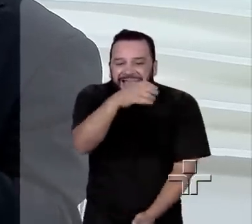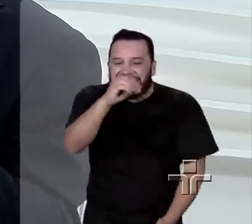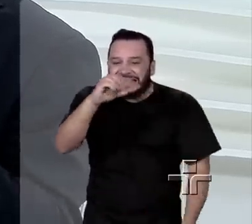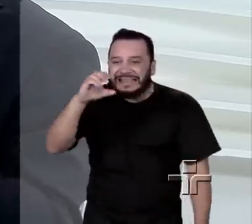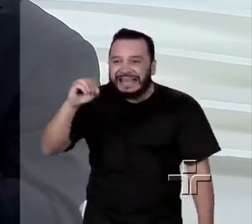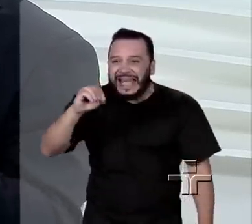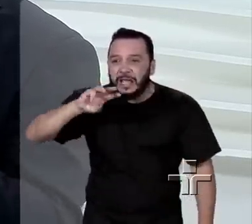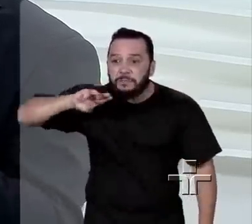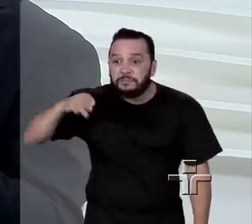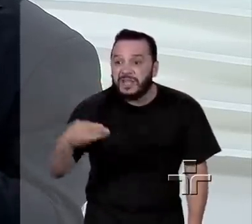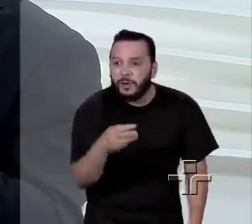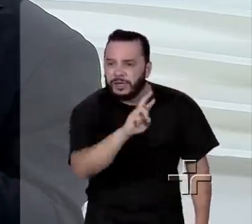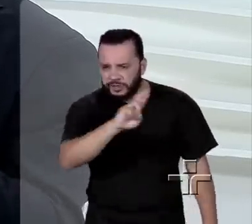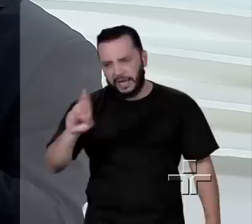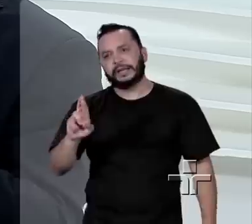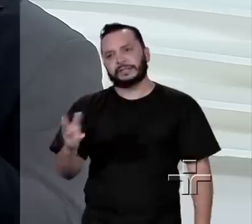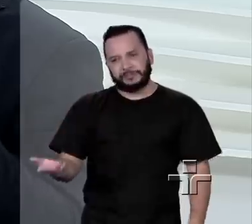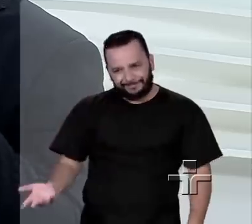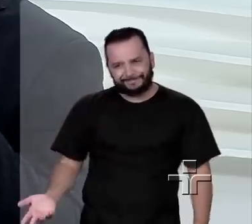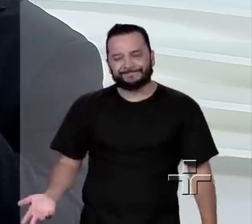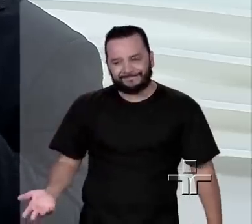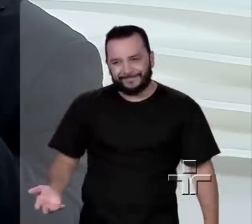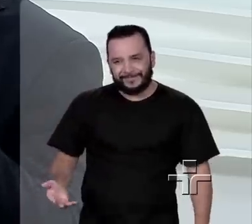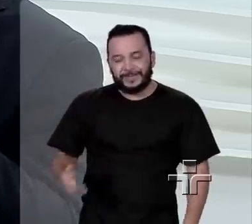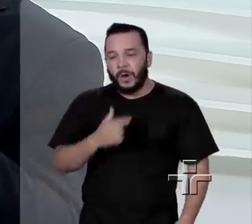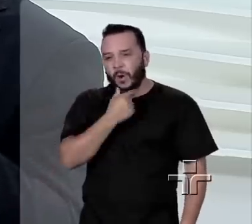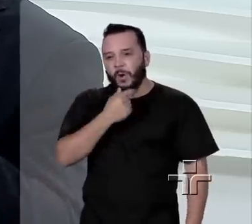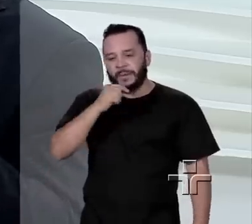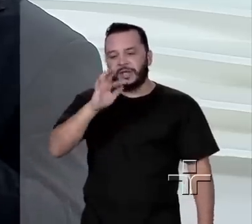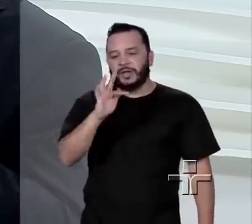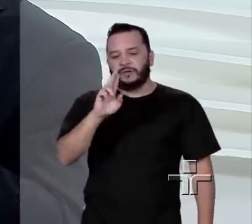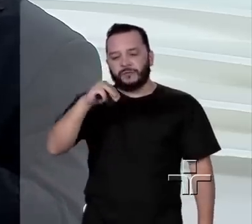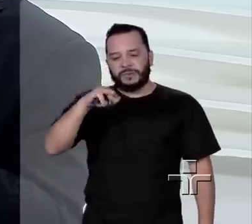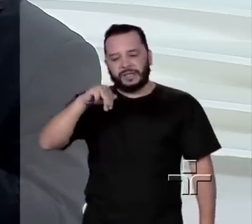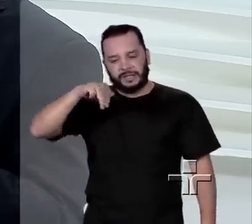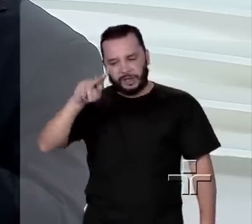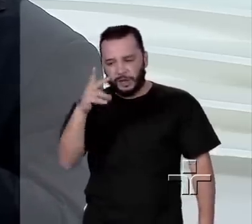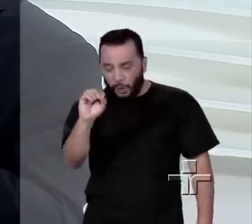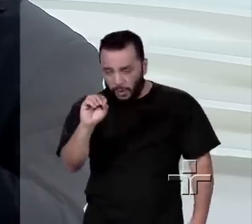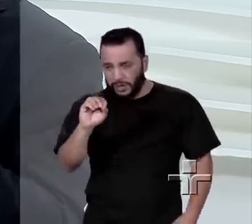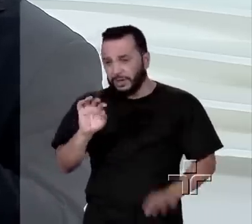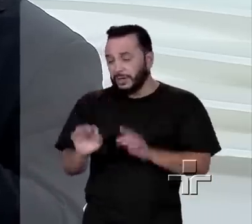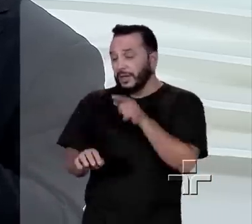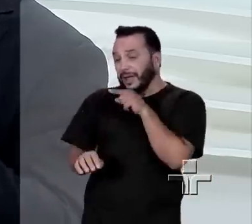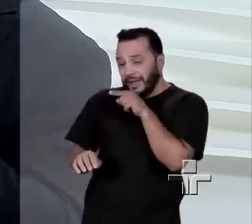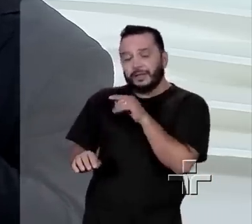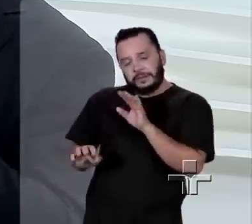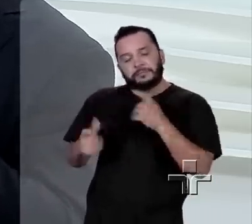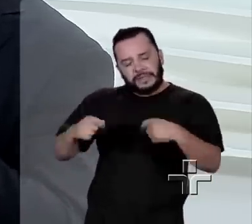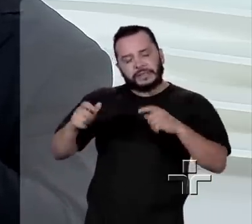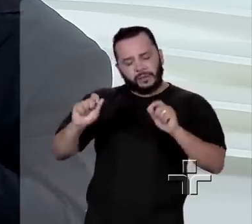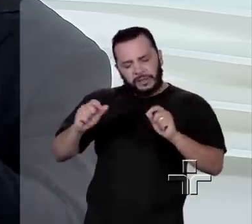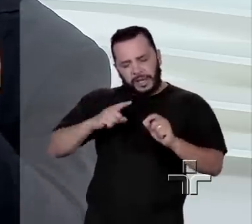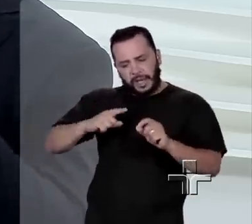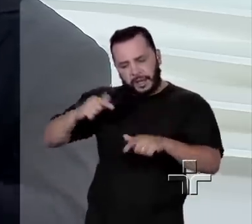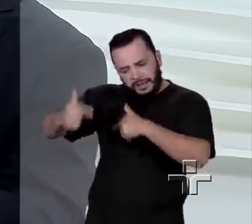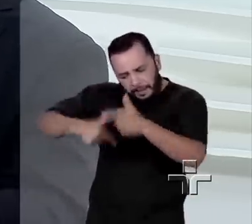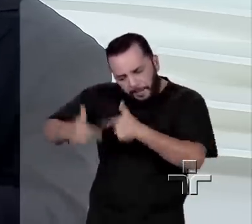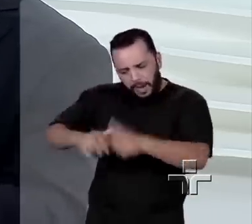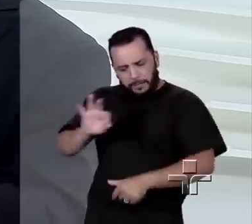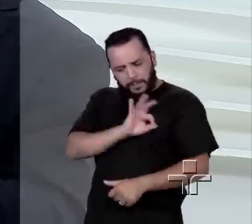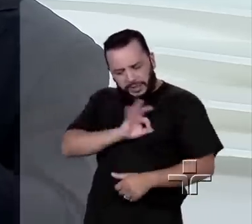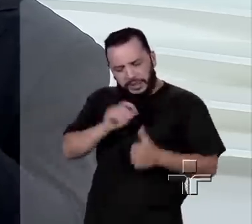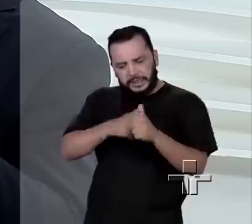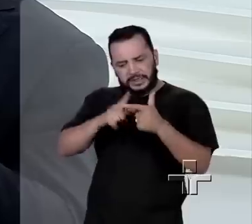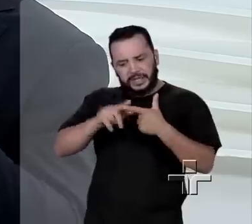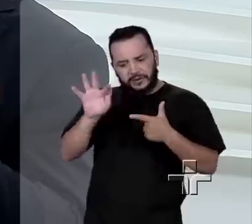de um trabalho permanente, das polícias, das receitas federais, da União, do Estado,